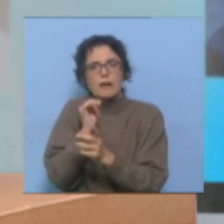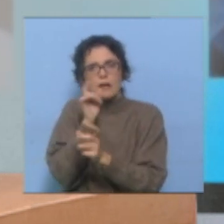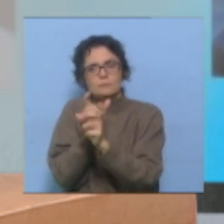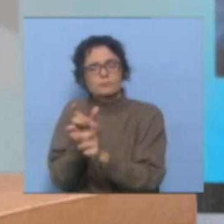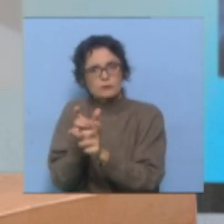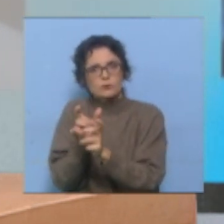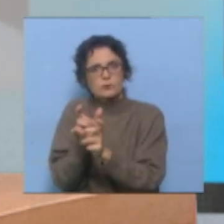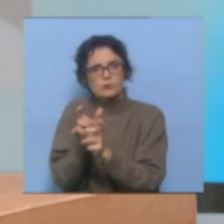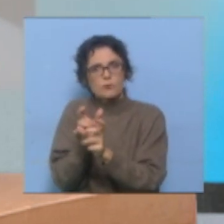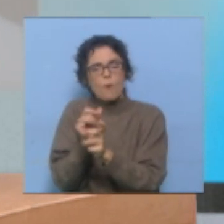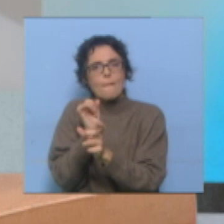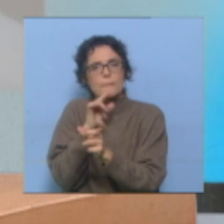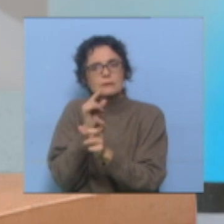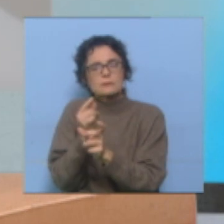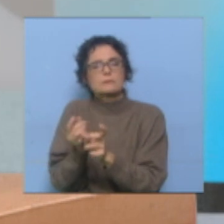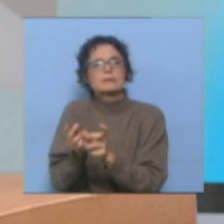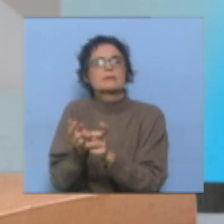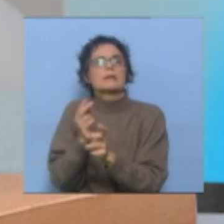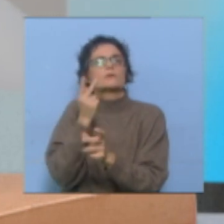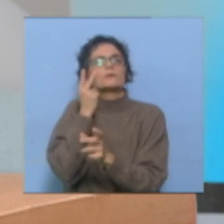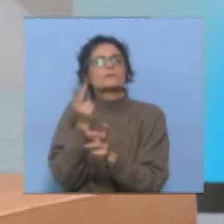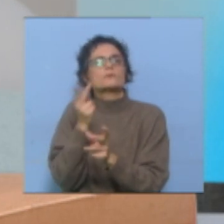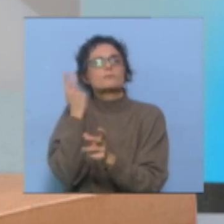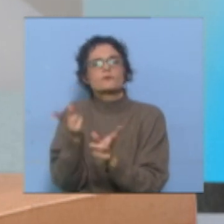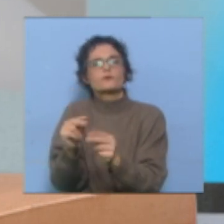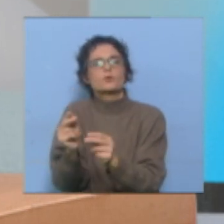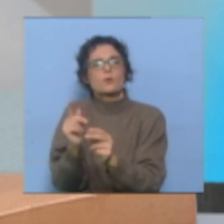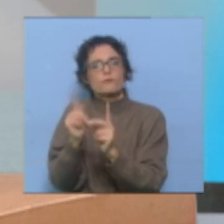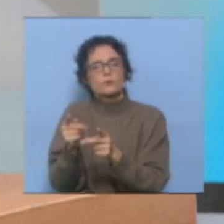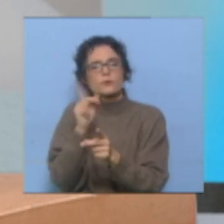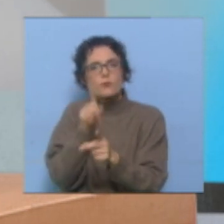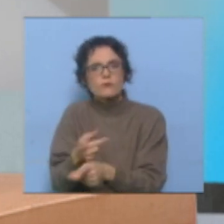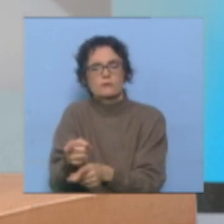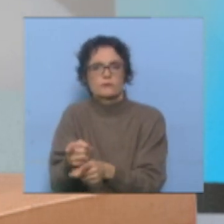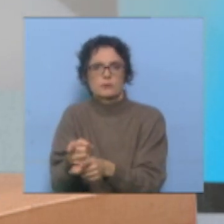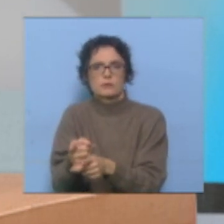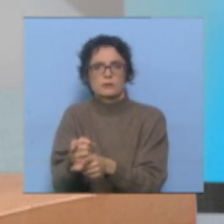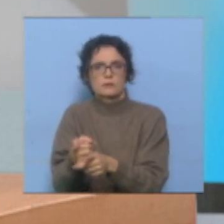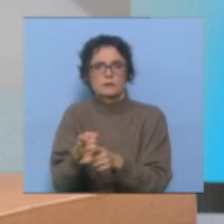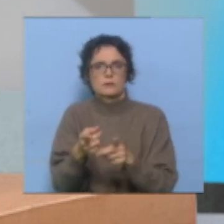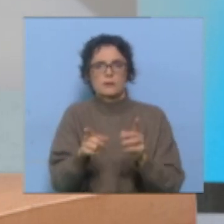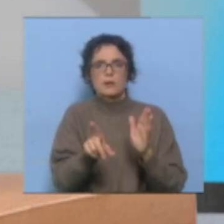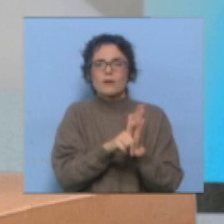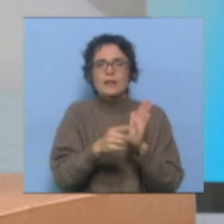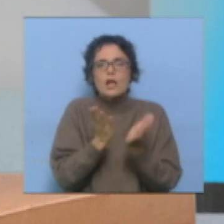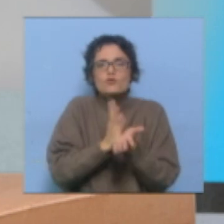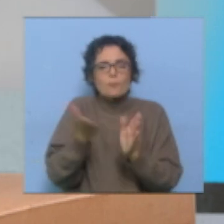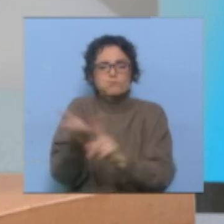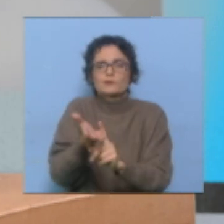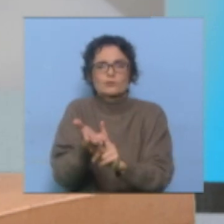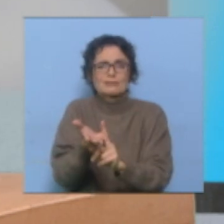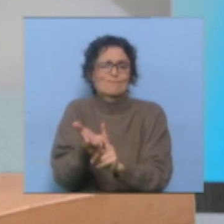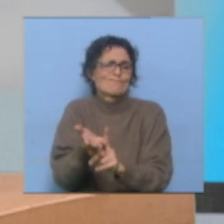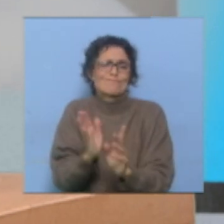não a desumanize, nem a infantilize, nem a despersonalize, que é o que acontece muitas vezes no sistema penitenciário, isto é,